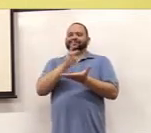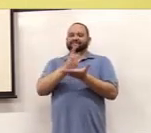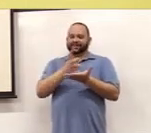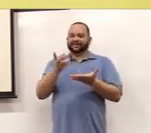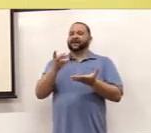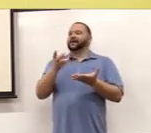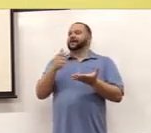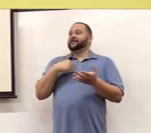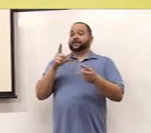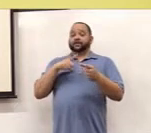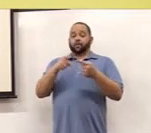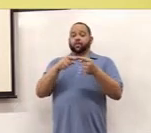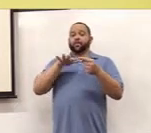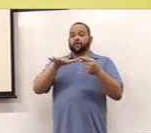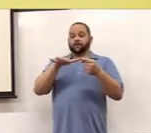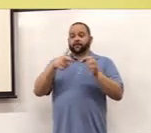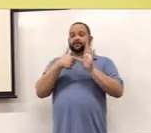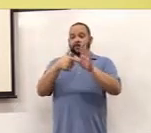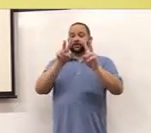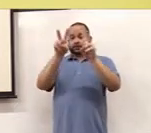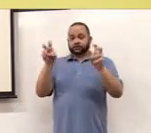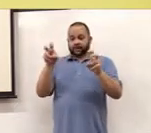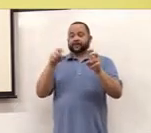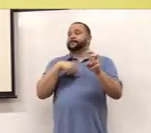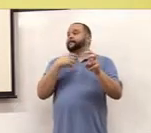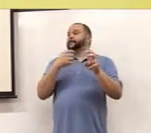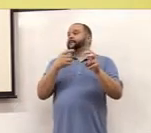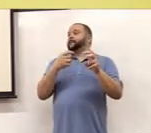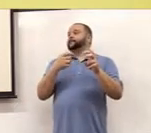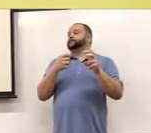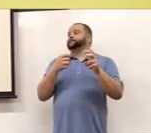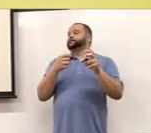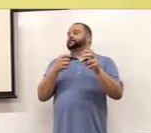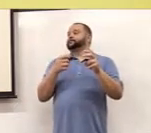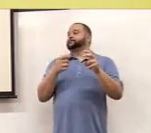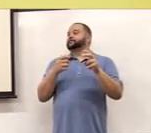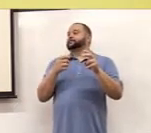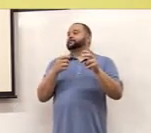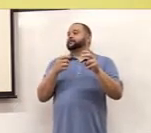o primeiro movimento, que é onde a gente vai apresentar os temas. Ele vai ser uma vez